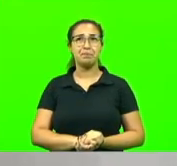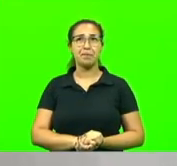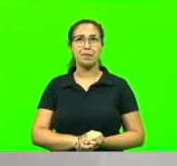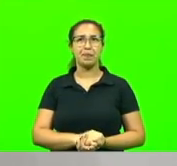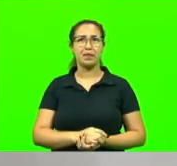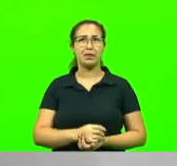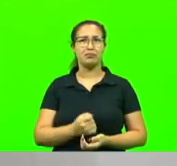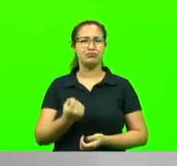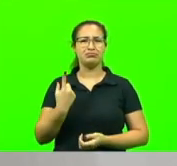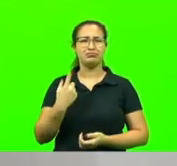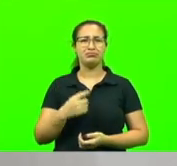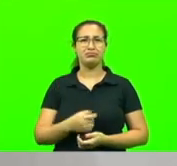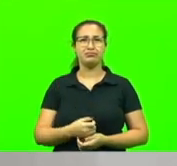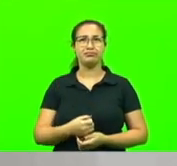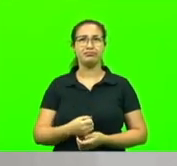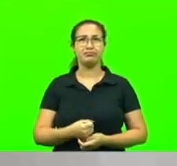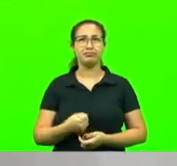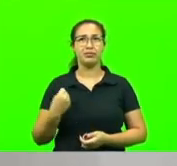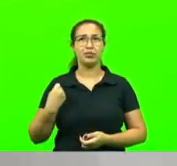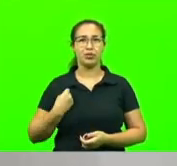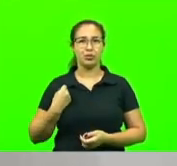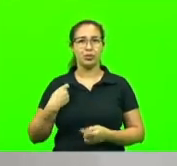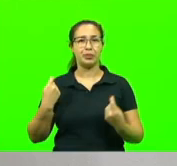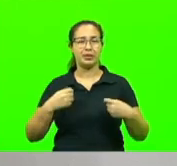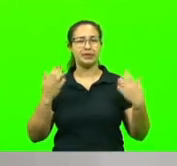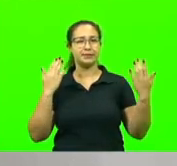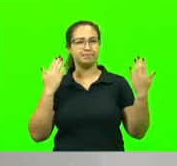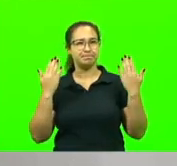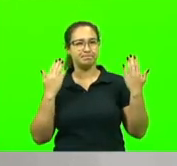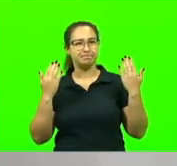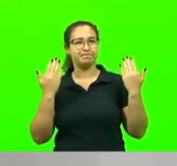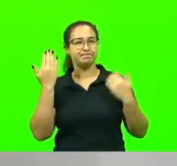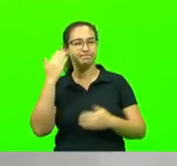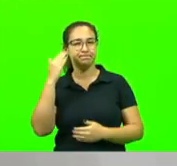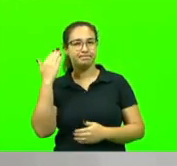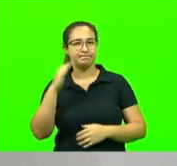Paradoxo. Números a serem refletidos.